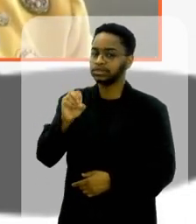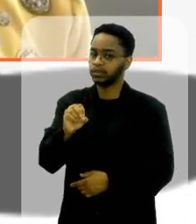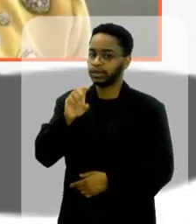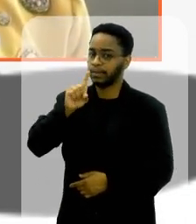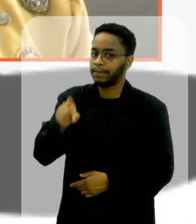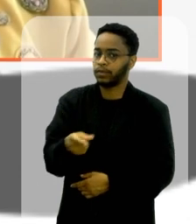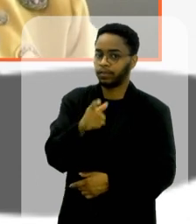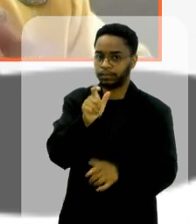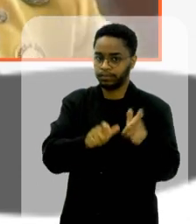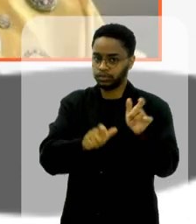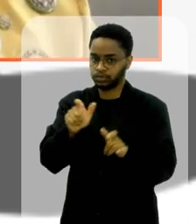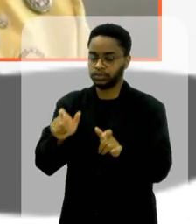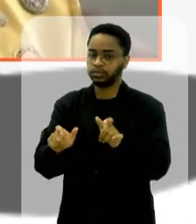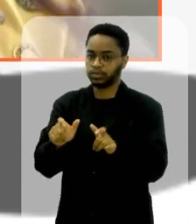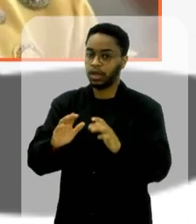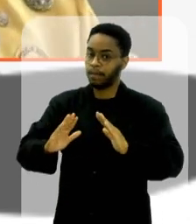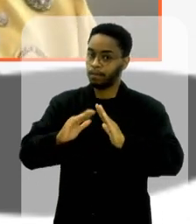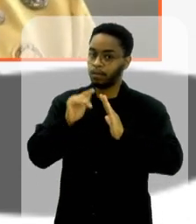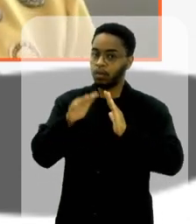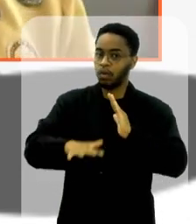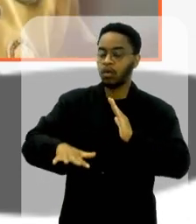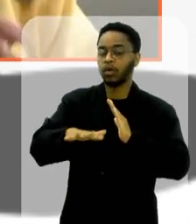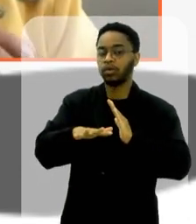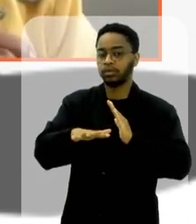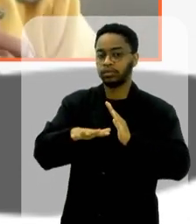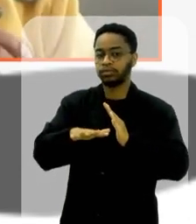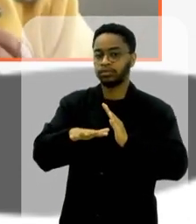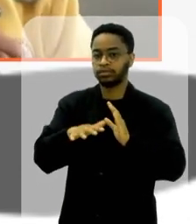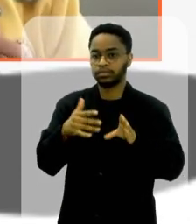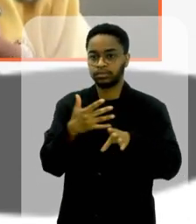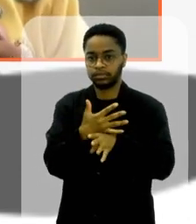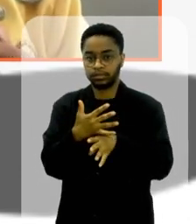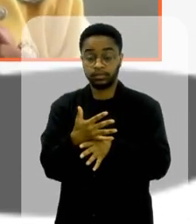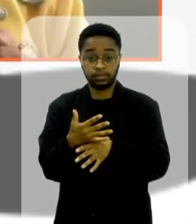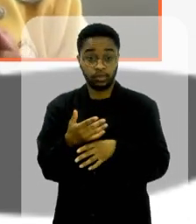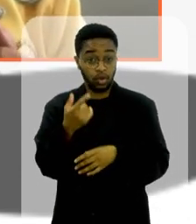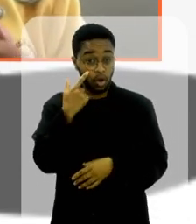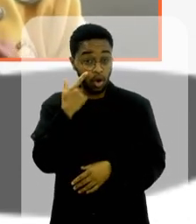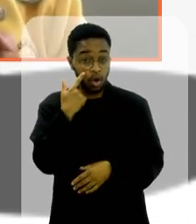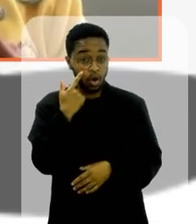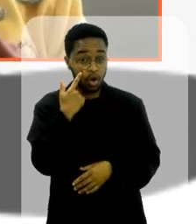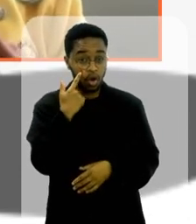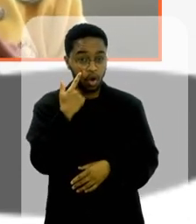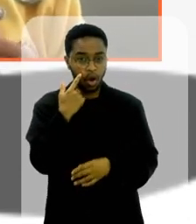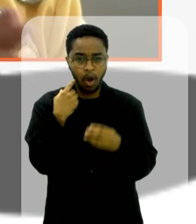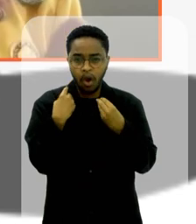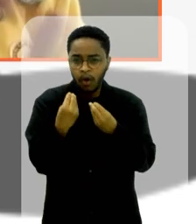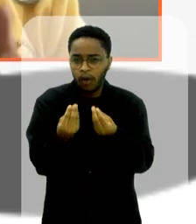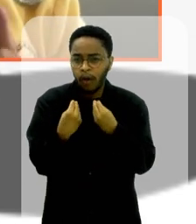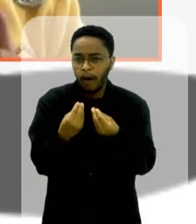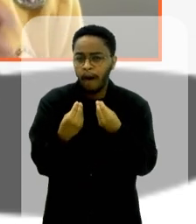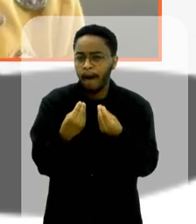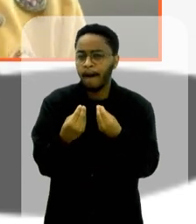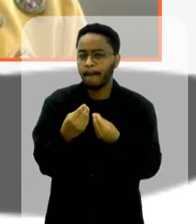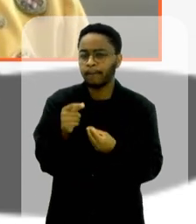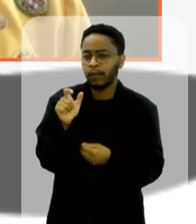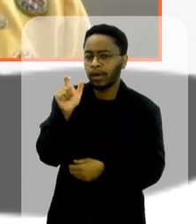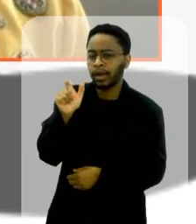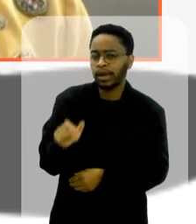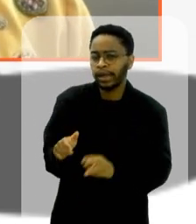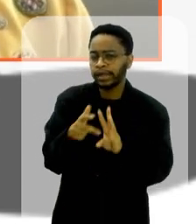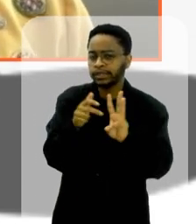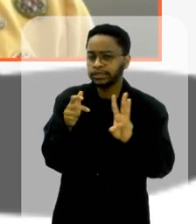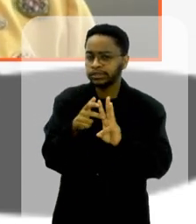pessoas, de habitantes, moradores, né, nessa cidade, que é a Olha, cidade da onde o Serra, na espírito de Grande Vitória. Maracajá